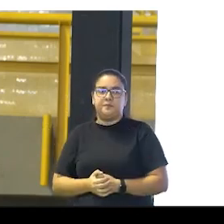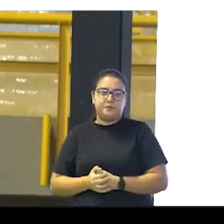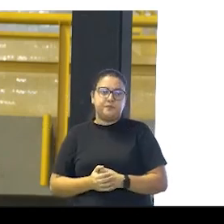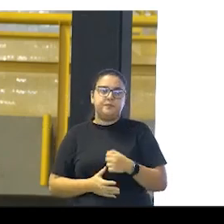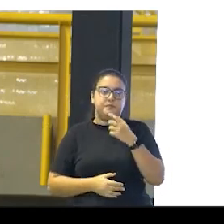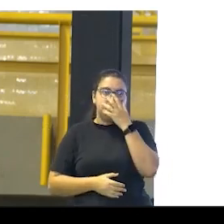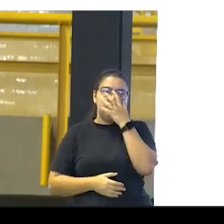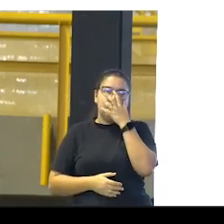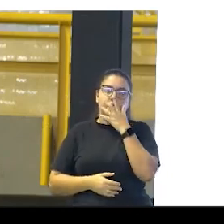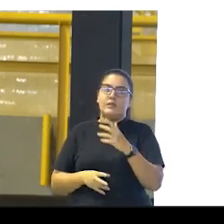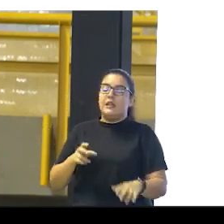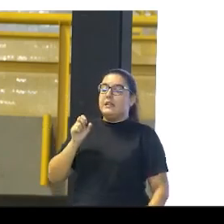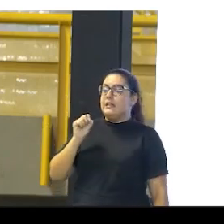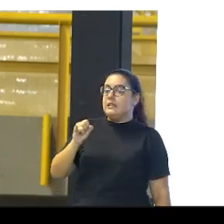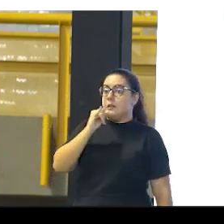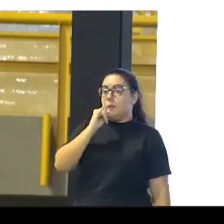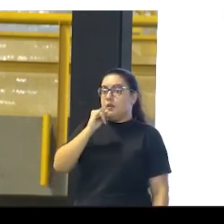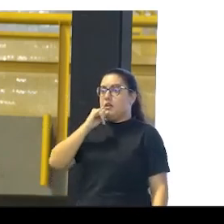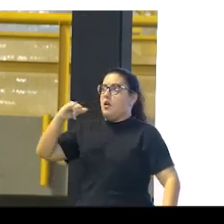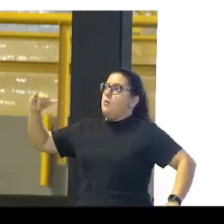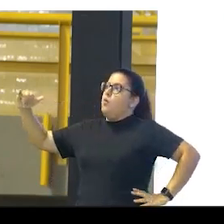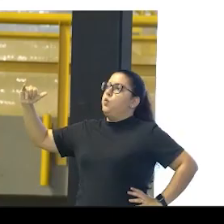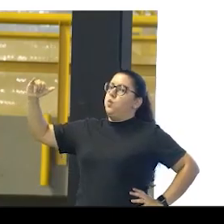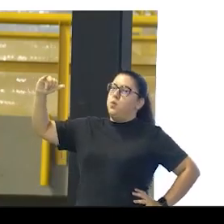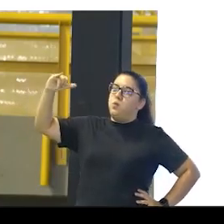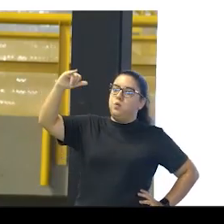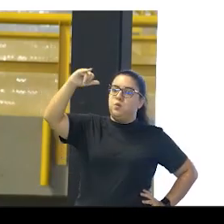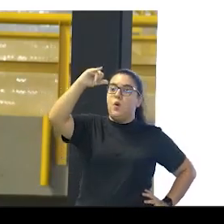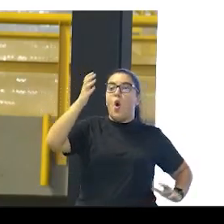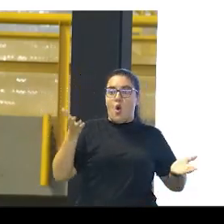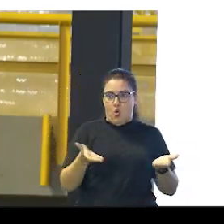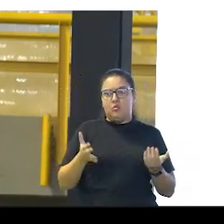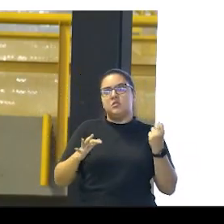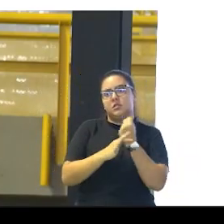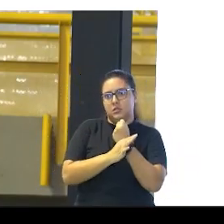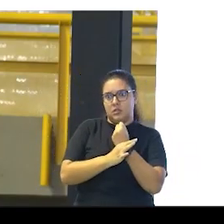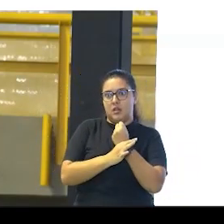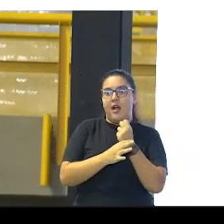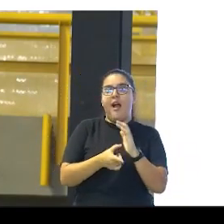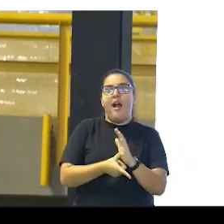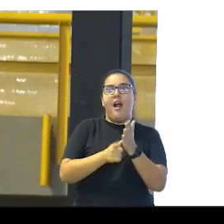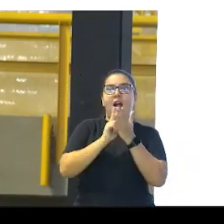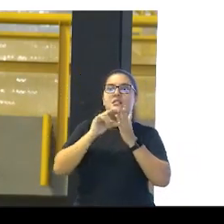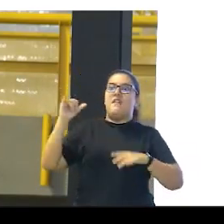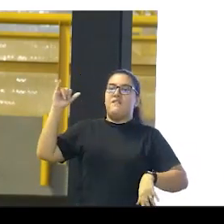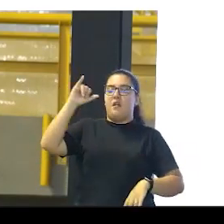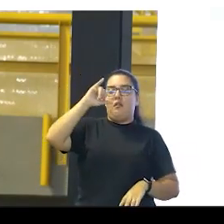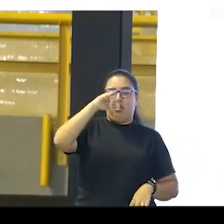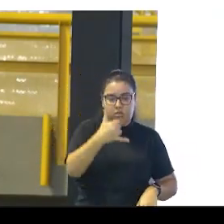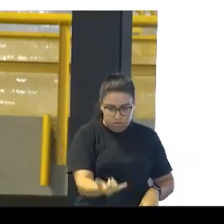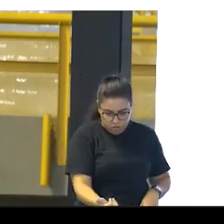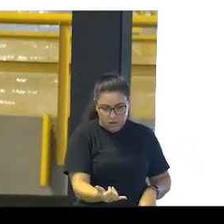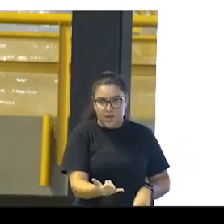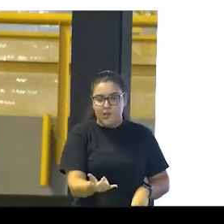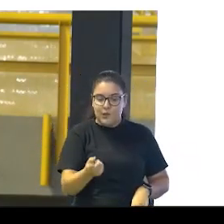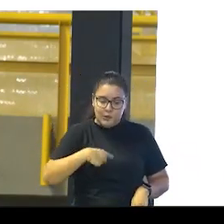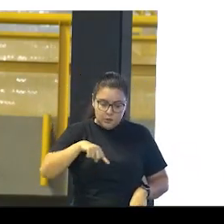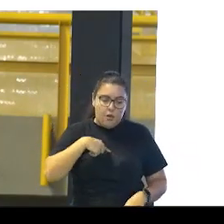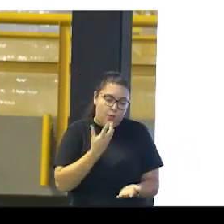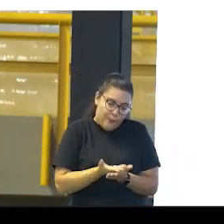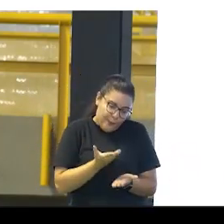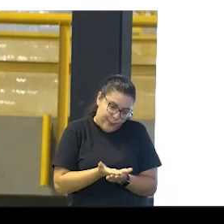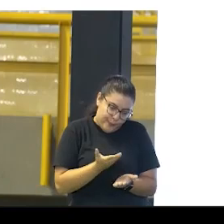seguro. Eu sempre digo, se a aviação hoje ela é segura, é porque alguns aviões caíram no passado. É porque existiram e